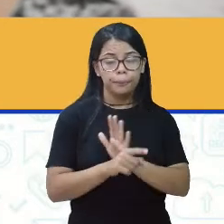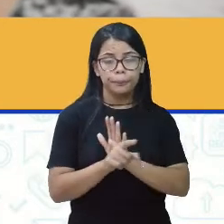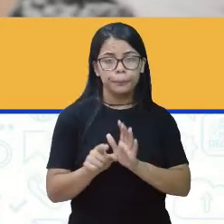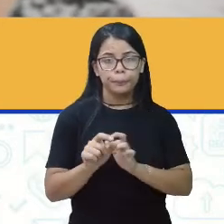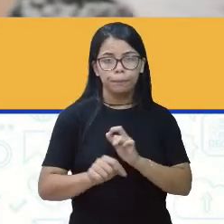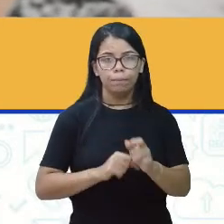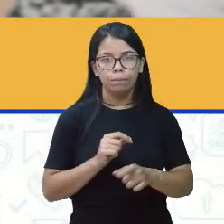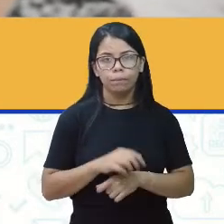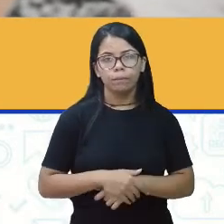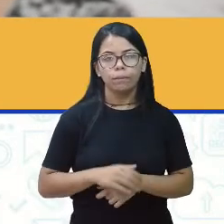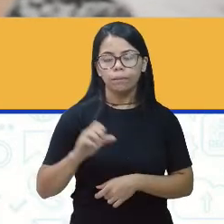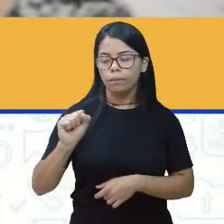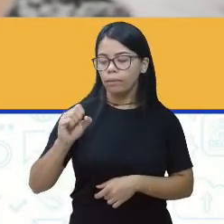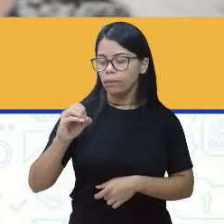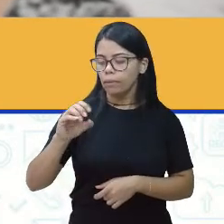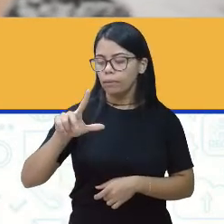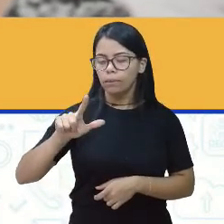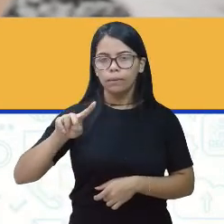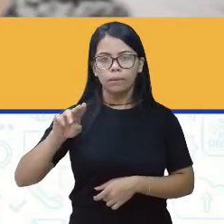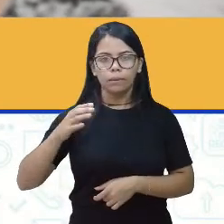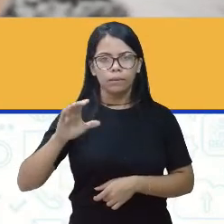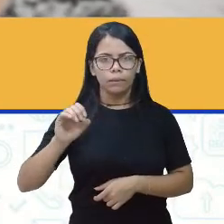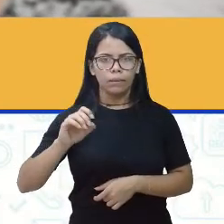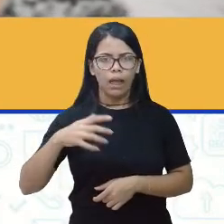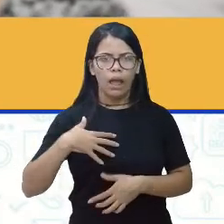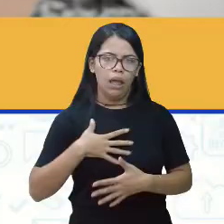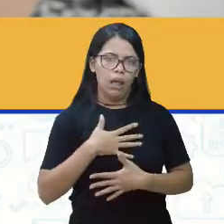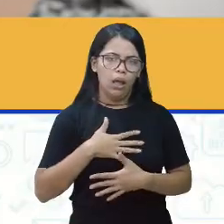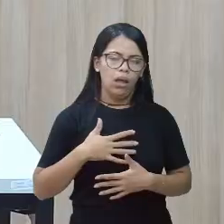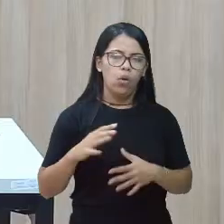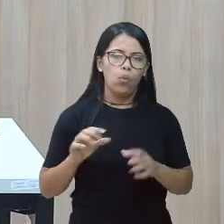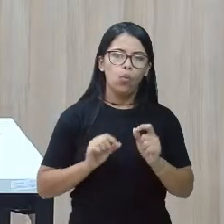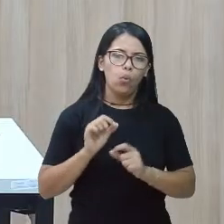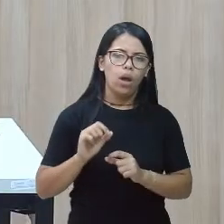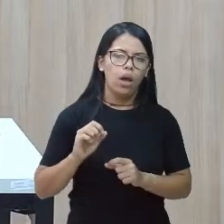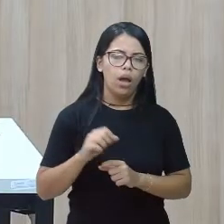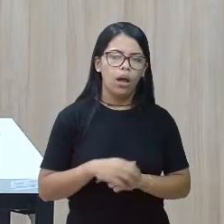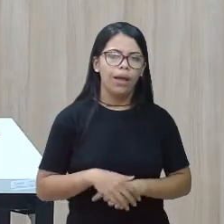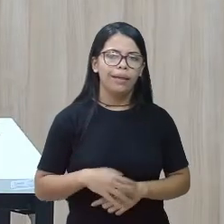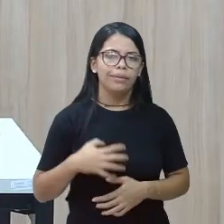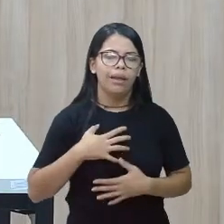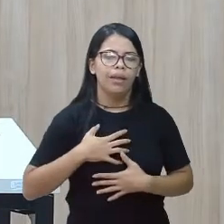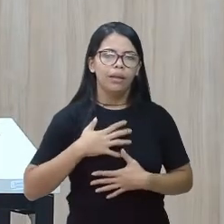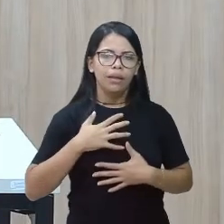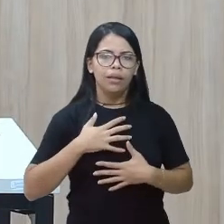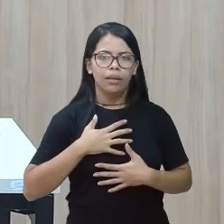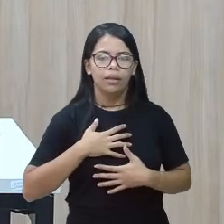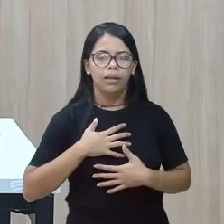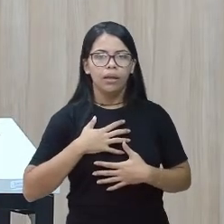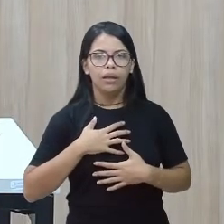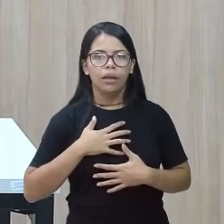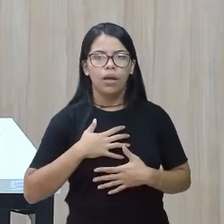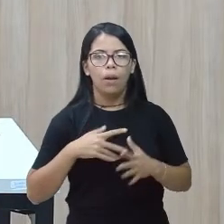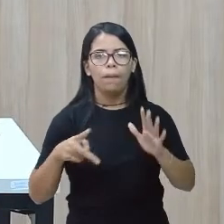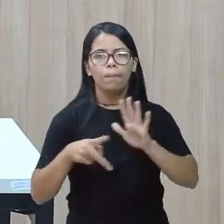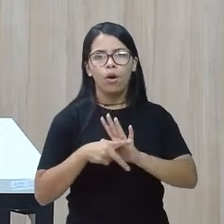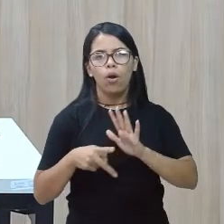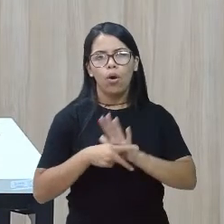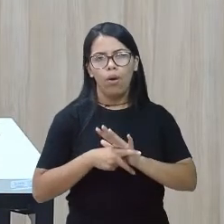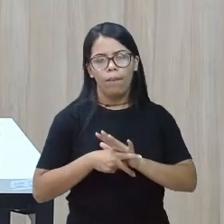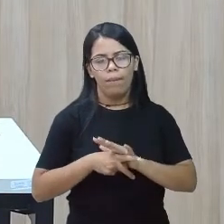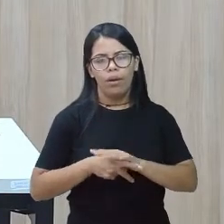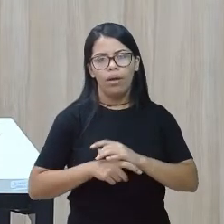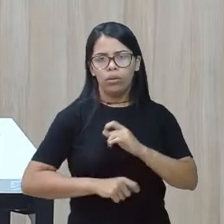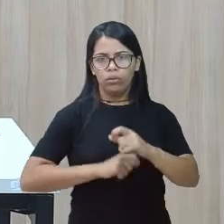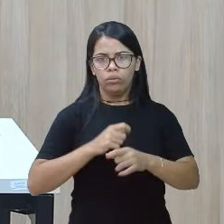o soluço é causado por espasmos, ou seja, contrações involuntárias do diafragma. Então, essa questão